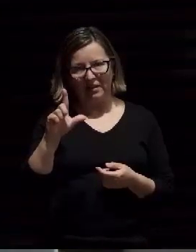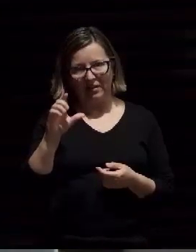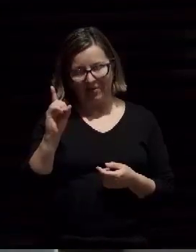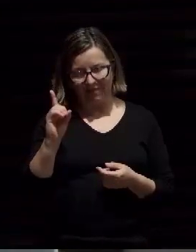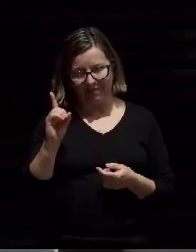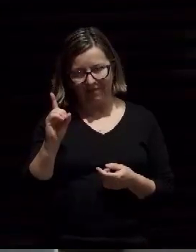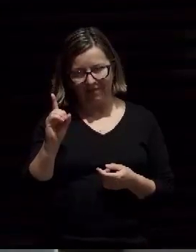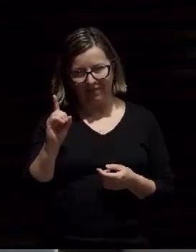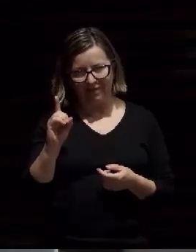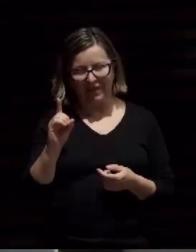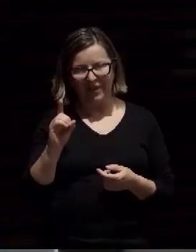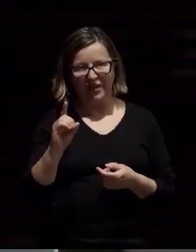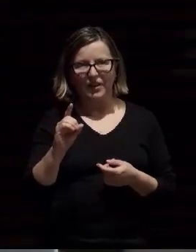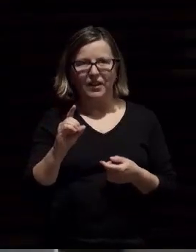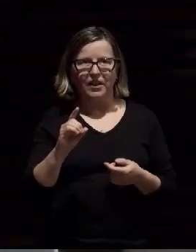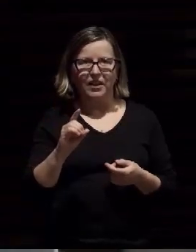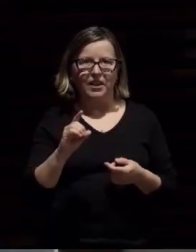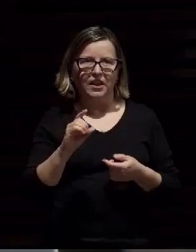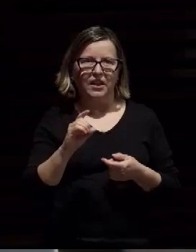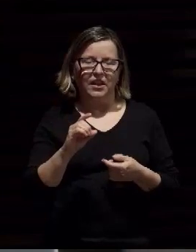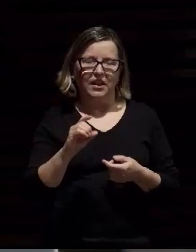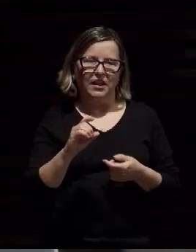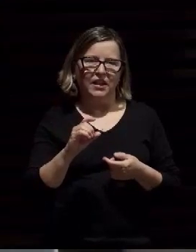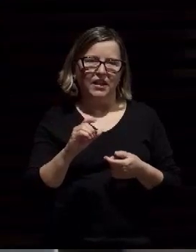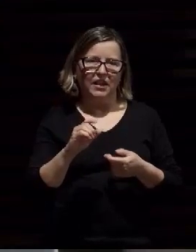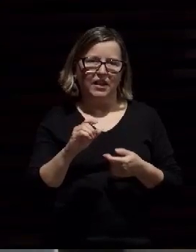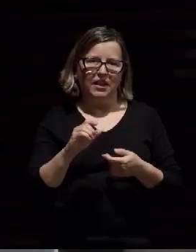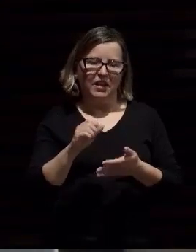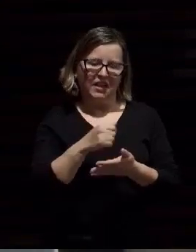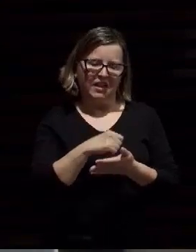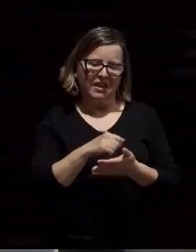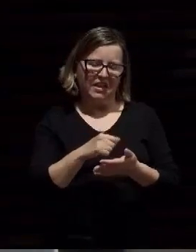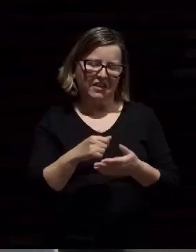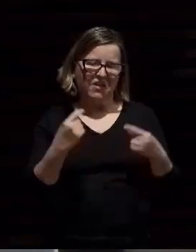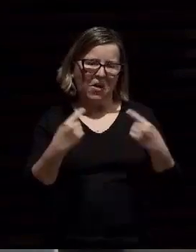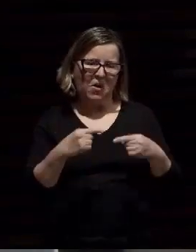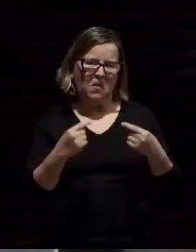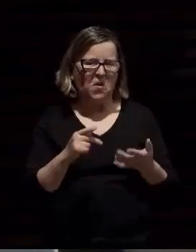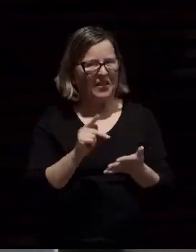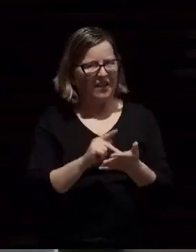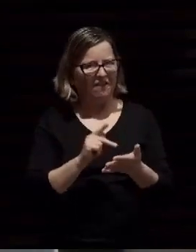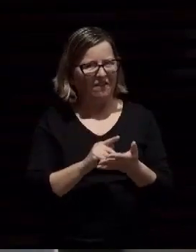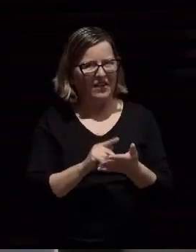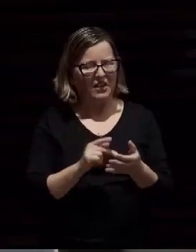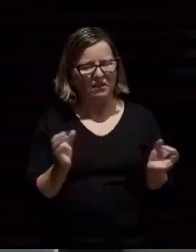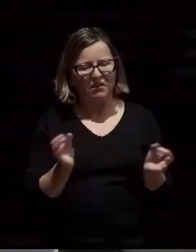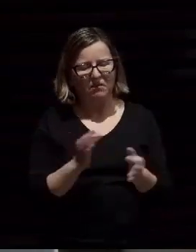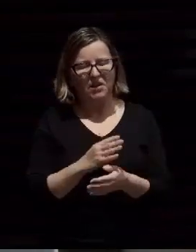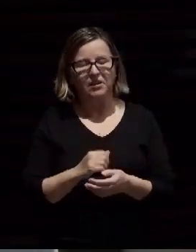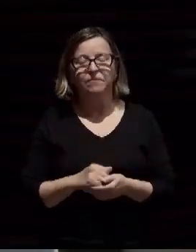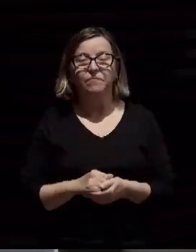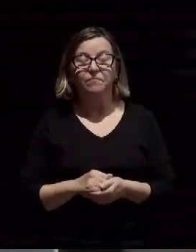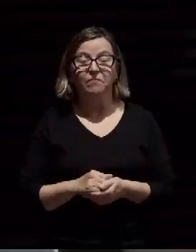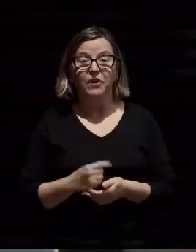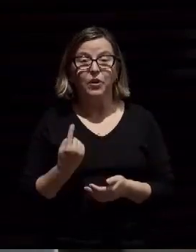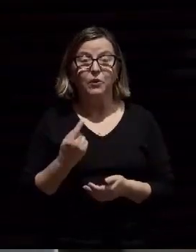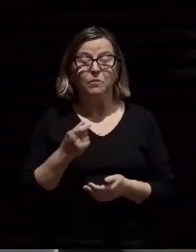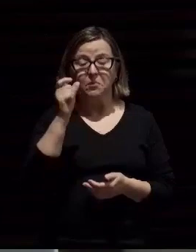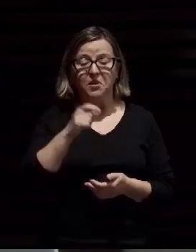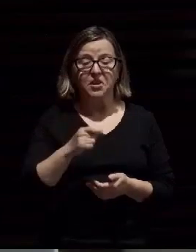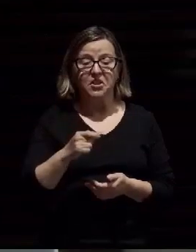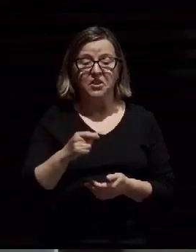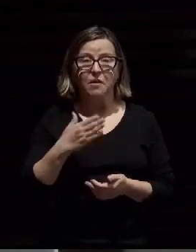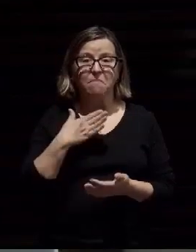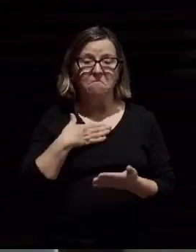destruindo a verdade absoluta. E essa pessoa me escreveu dizendo, não concordo que